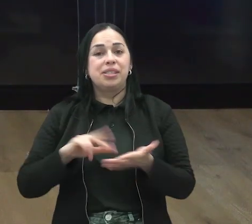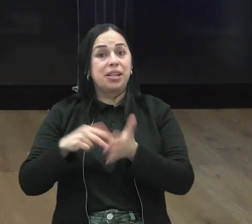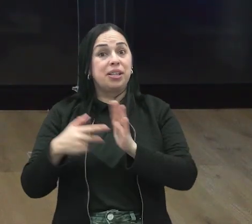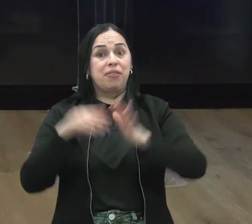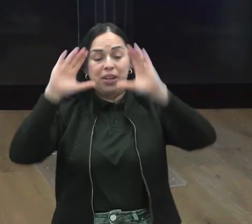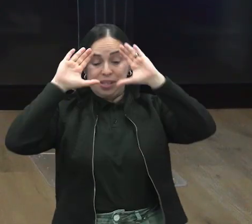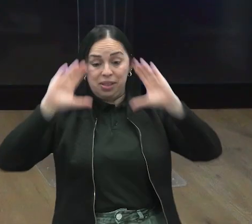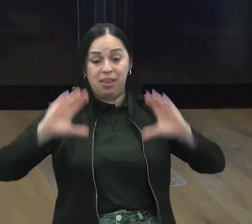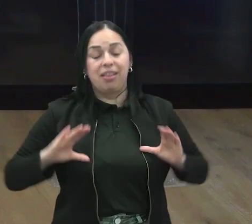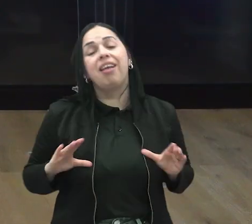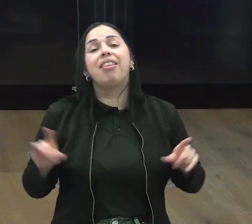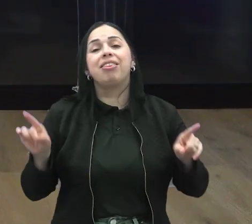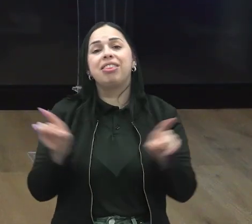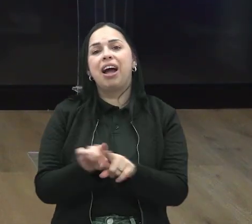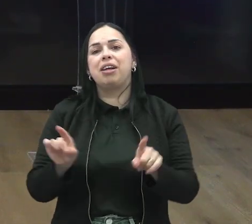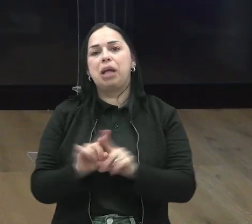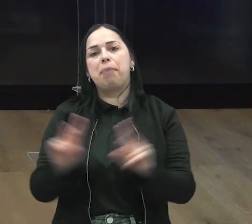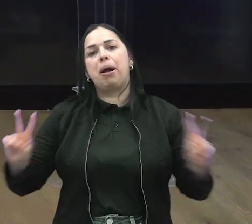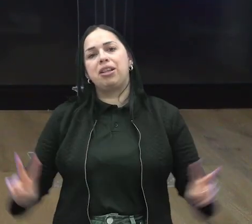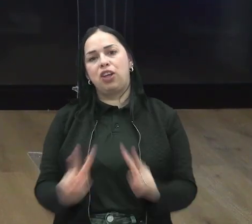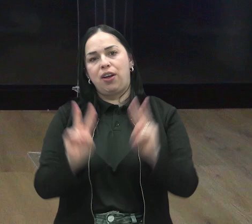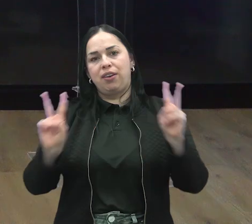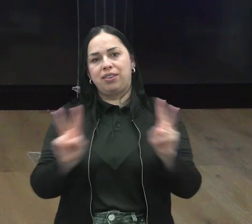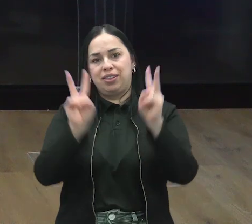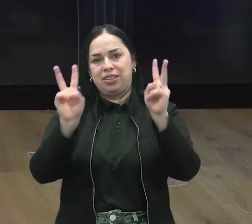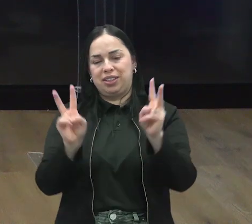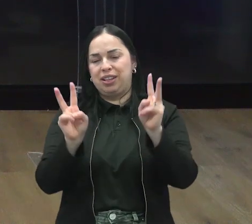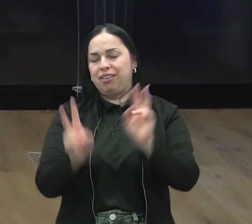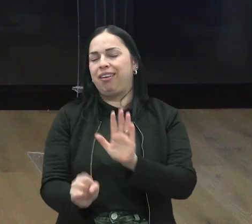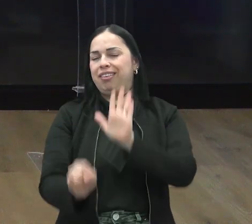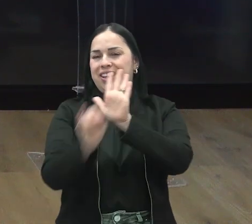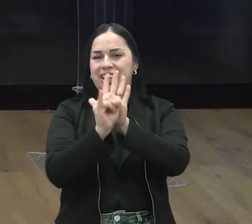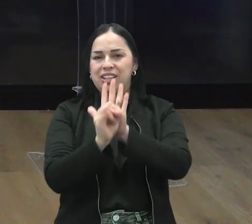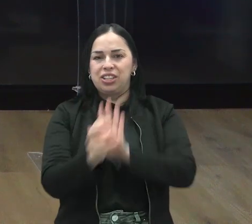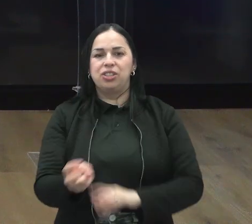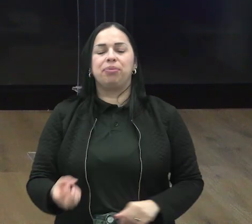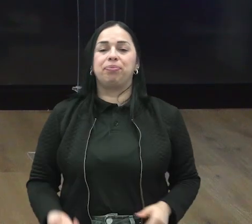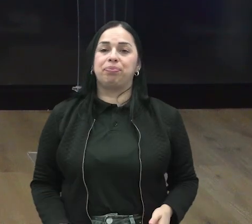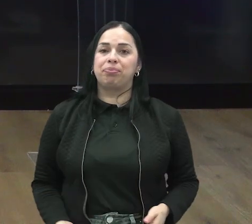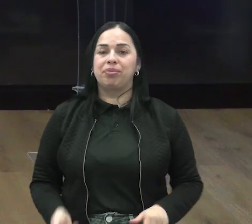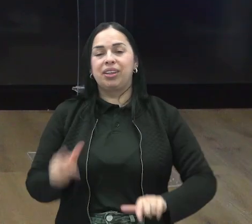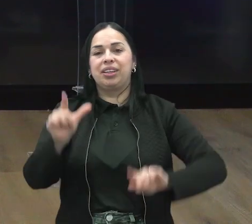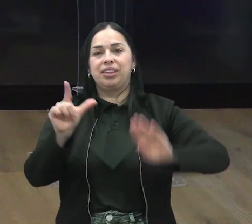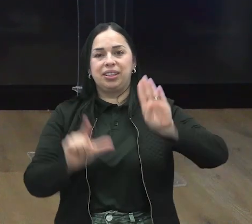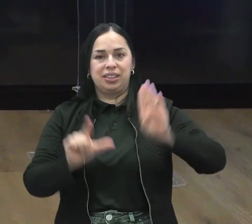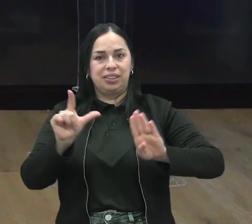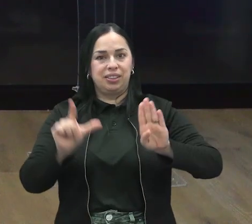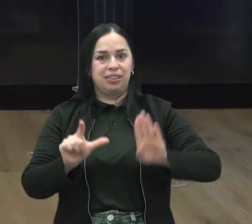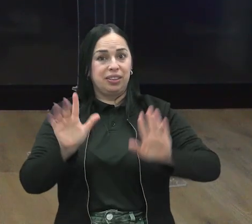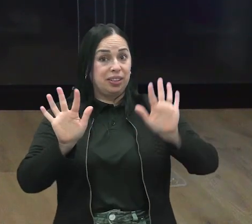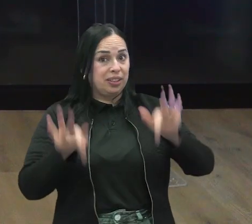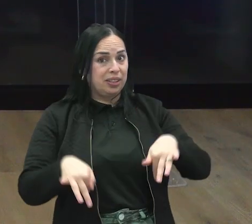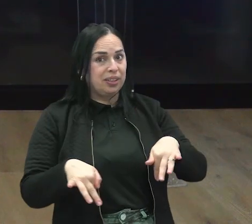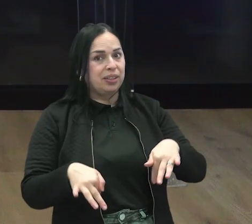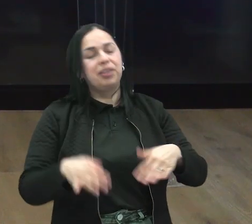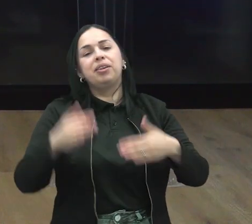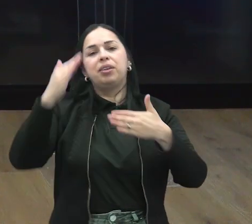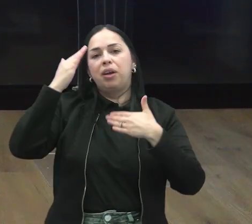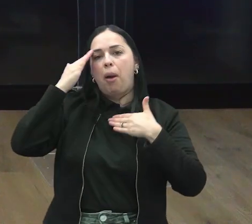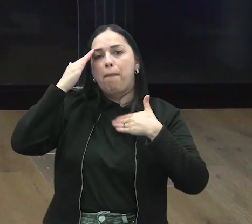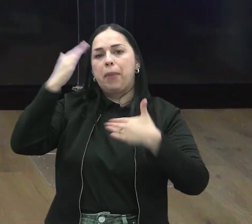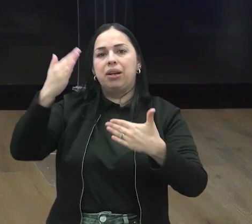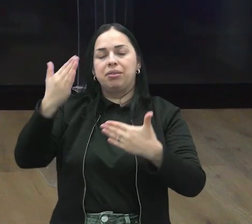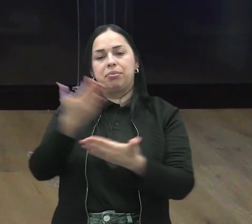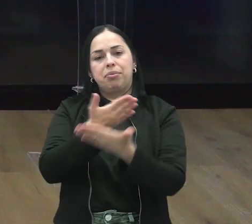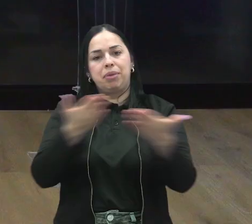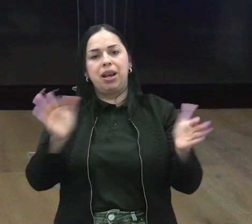município. É um ato de cidadania e também de valorização da nossa identidade. E o boletim de hoje fica por aqui.